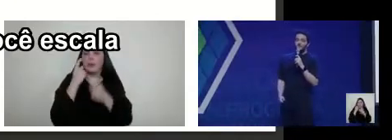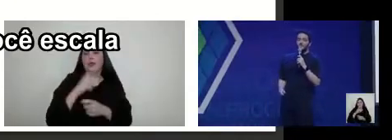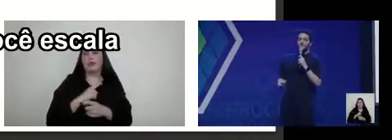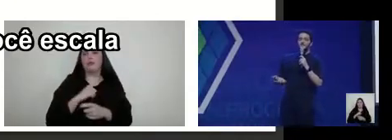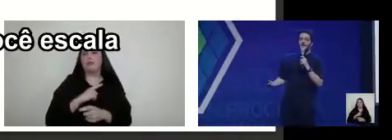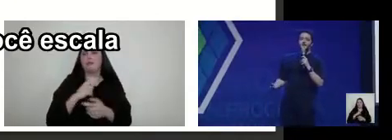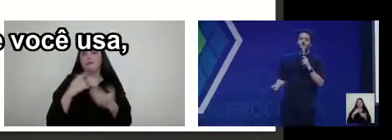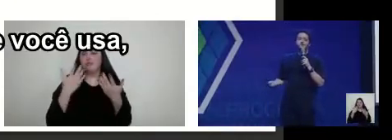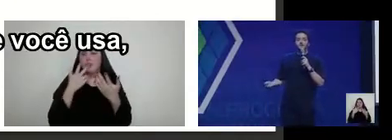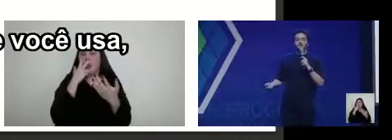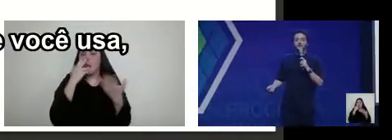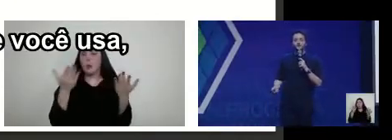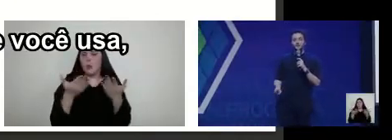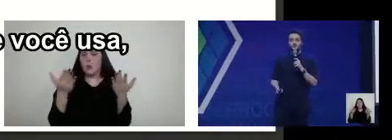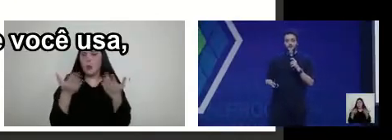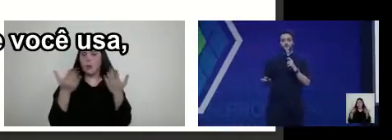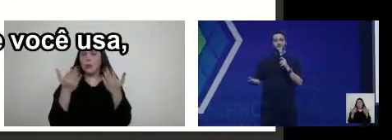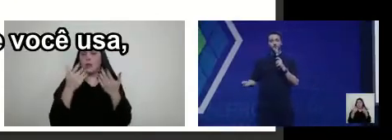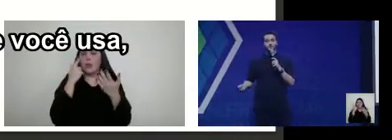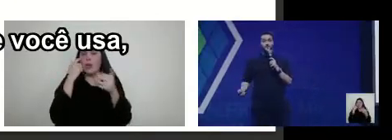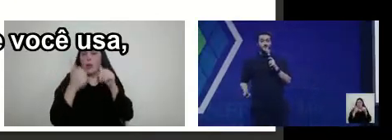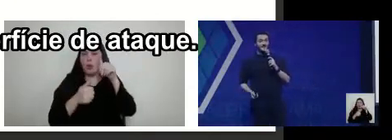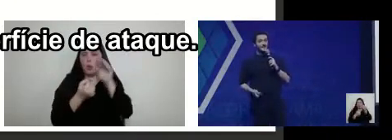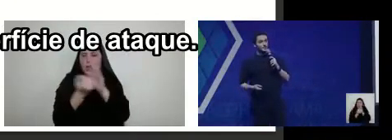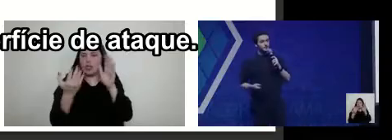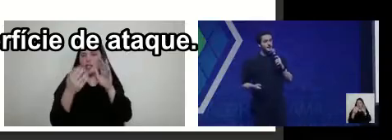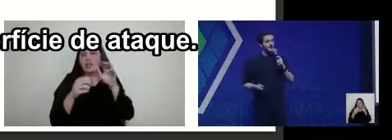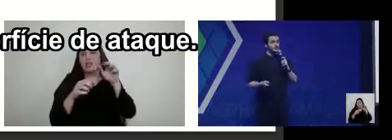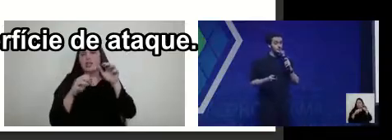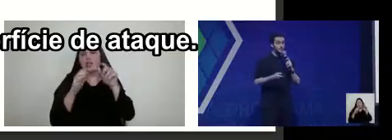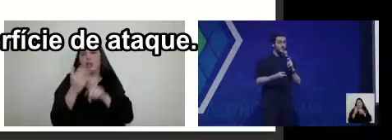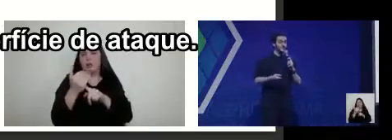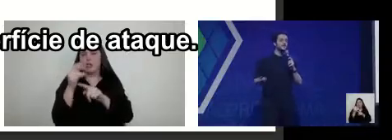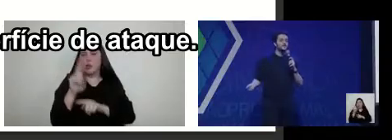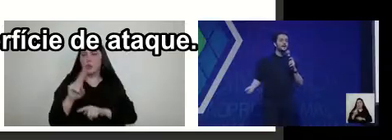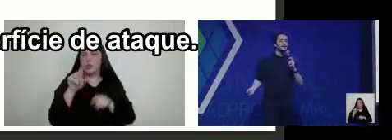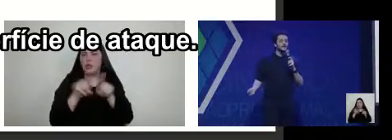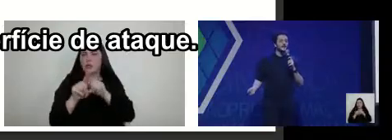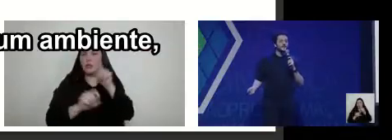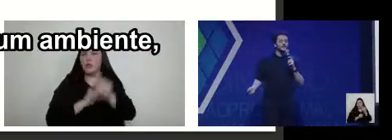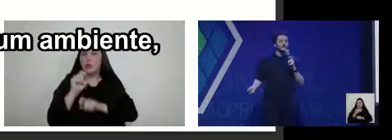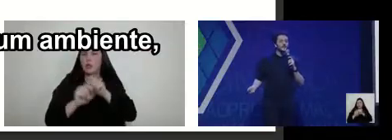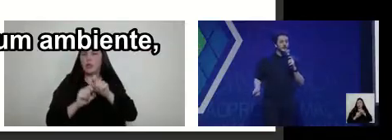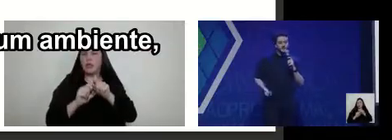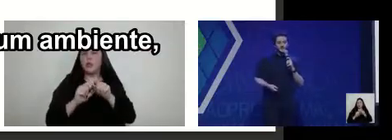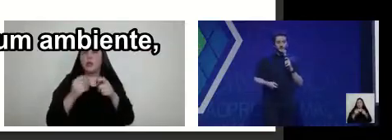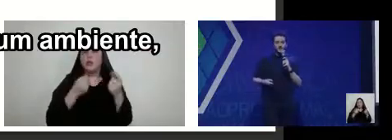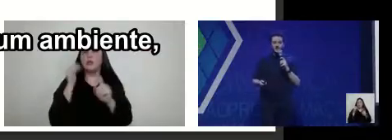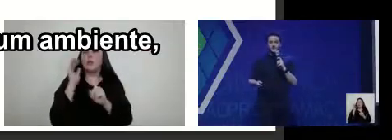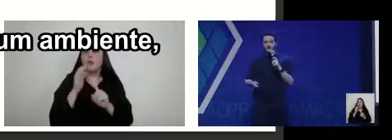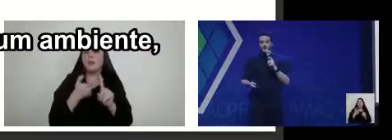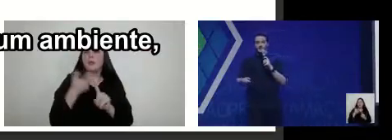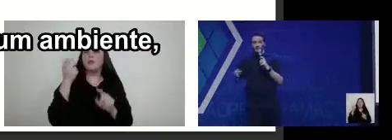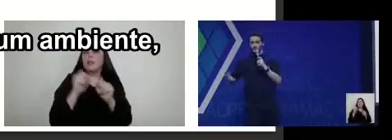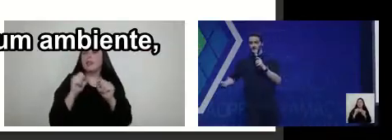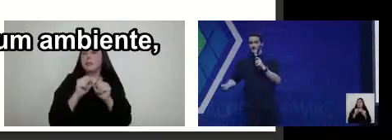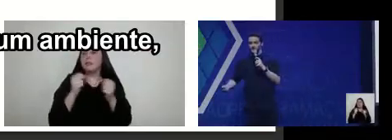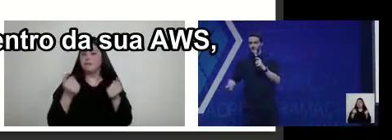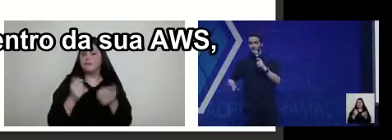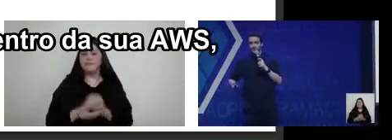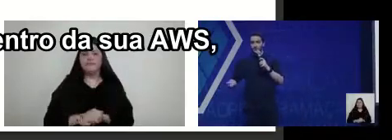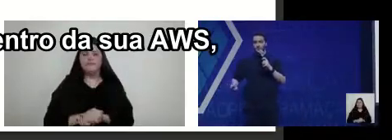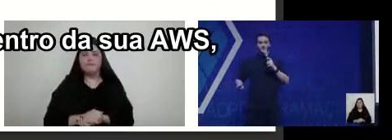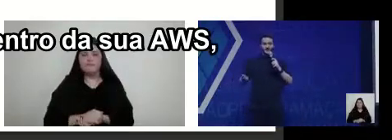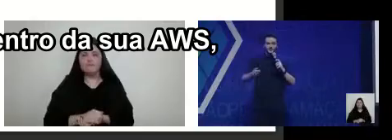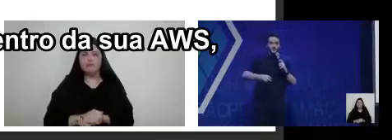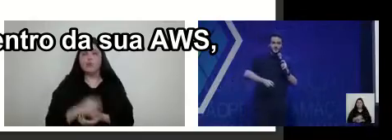mesma forma que você escala a quantidade de tecnologias que você usa, você escala a quantidade, a sua superfície de ataque. Então você não deixa de ter mais um ambiente,